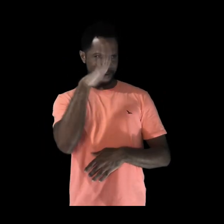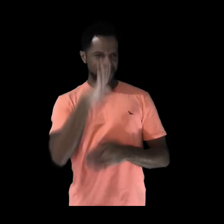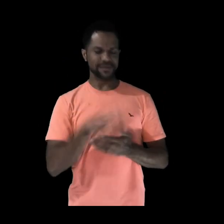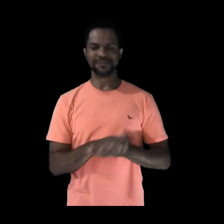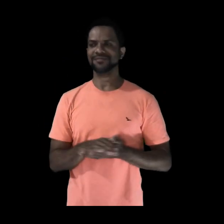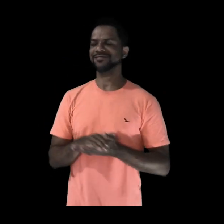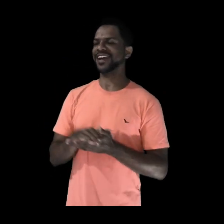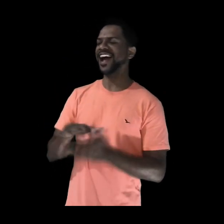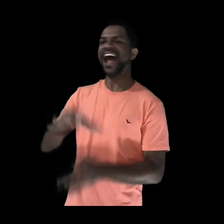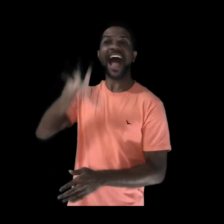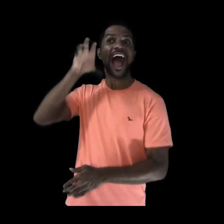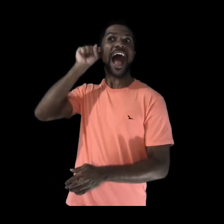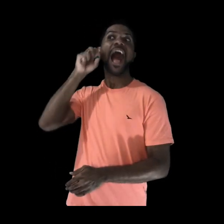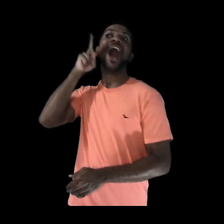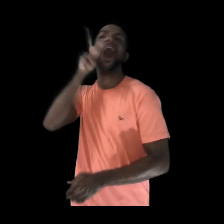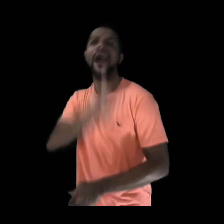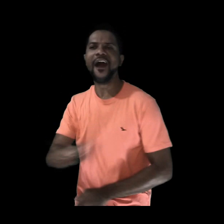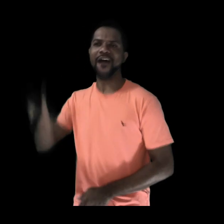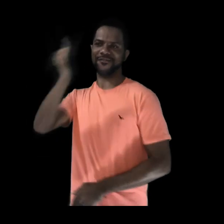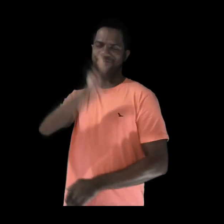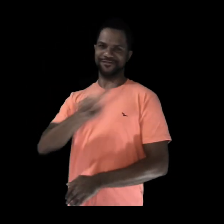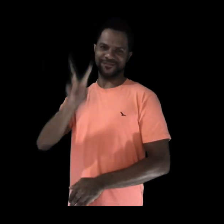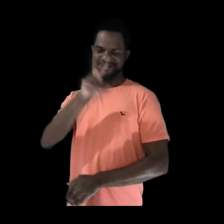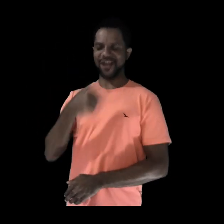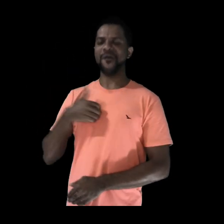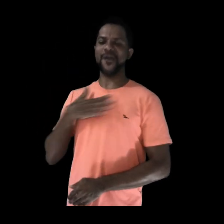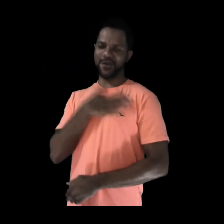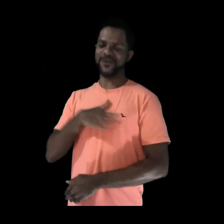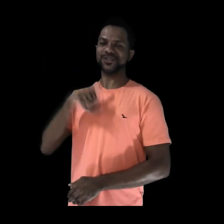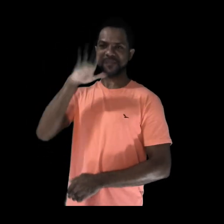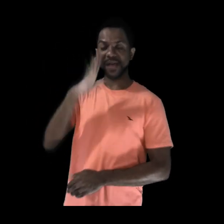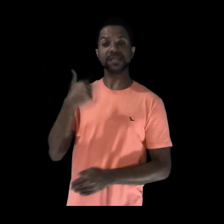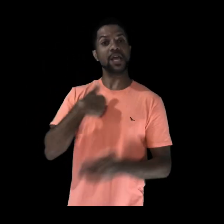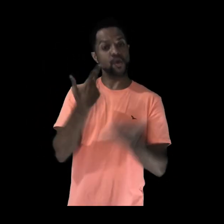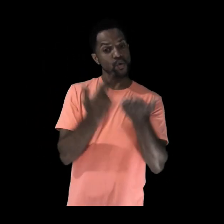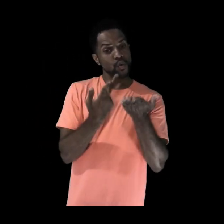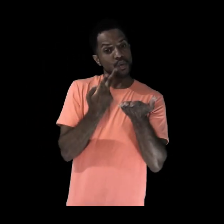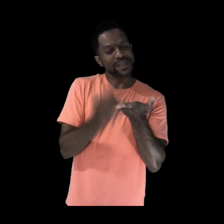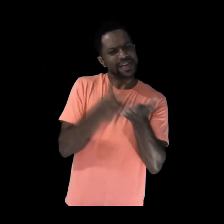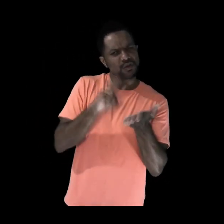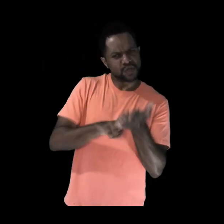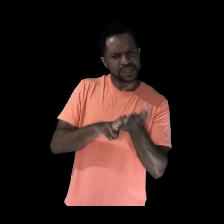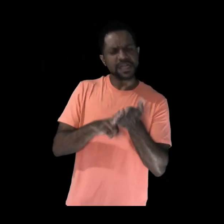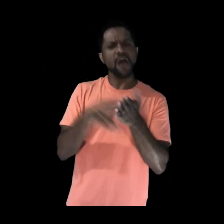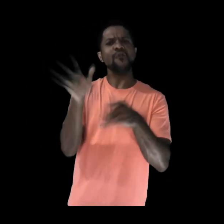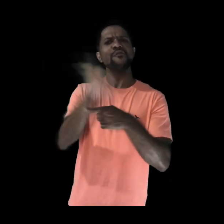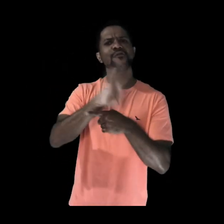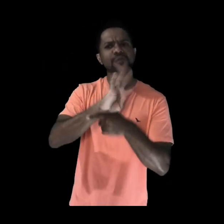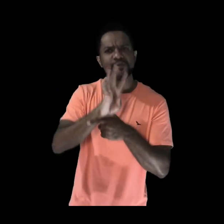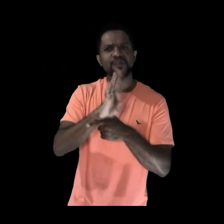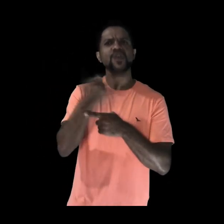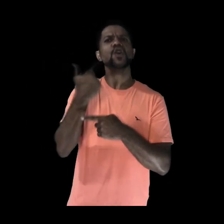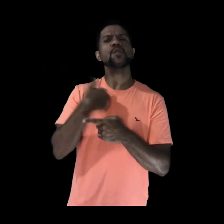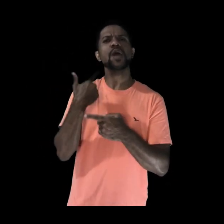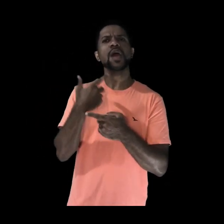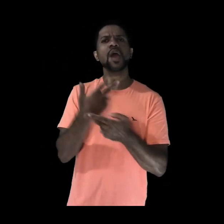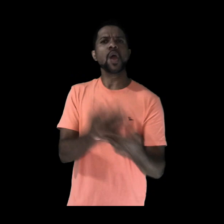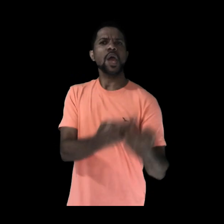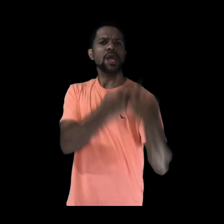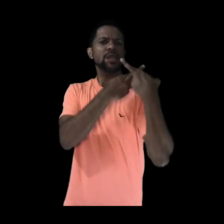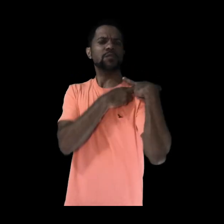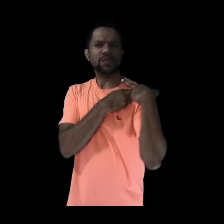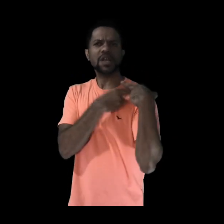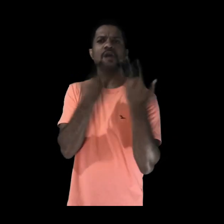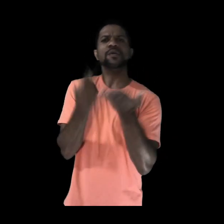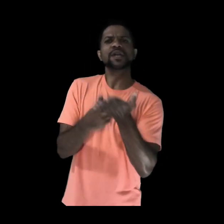A audiovisual. Para mim, a minha área de atuação é audiovisual, então eu trabalho com tradução de filmes, eu